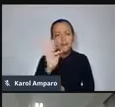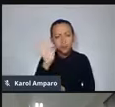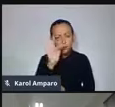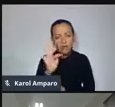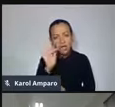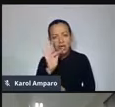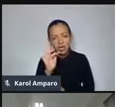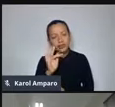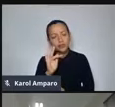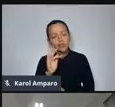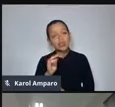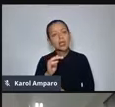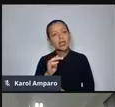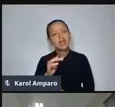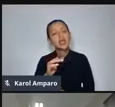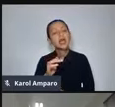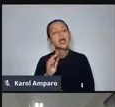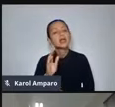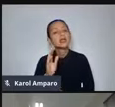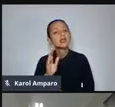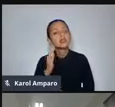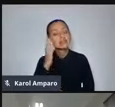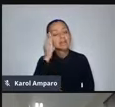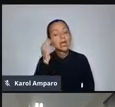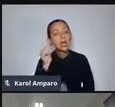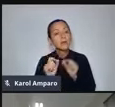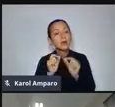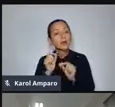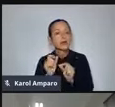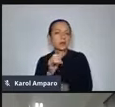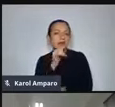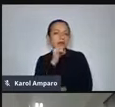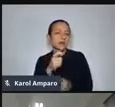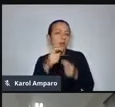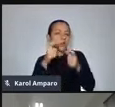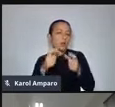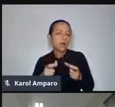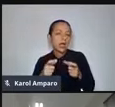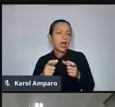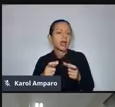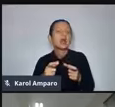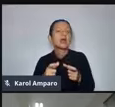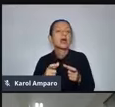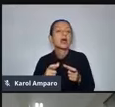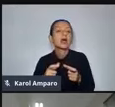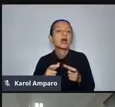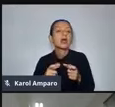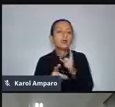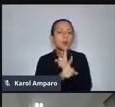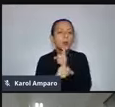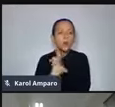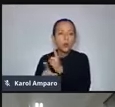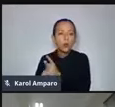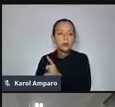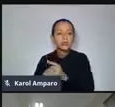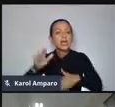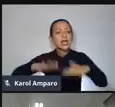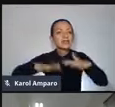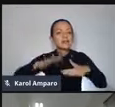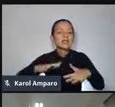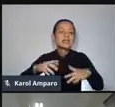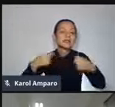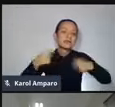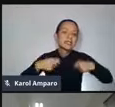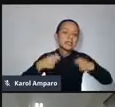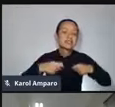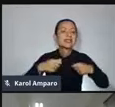né? Quando a gente conversa com eles, fala assim, nós estamos lá no Capão Redondo assim, fazendo isso, isso, isso. Tem menino precisando de uma aula de matemática, de aula de física,